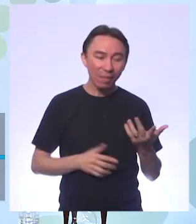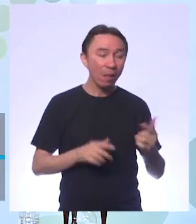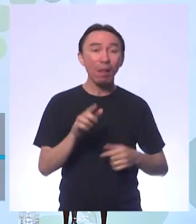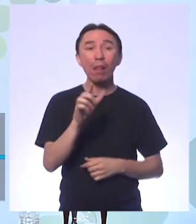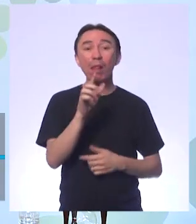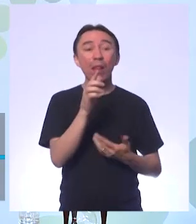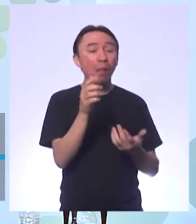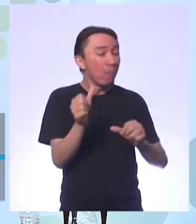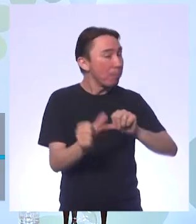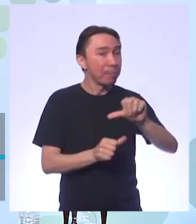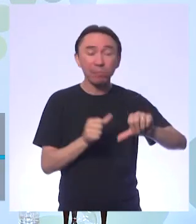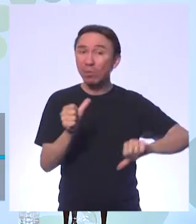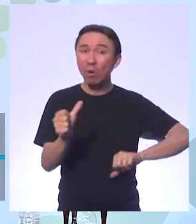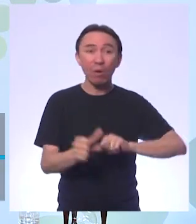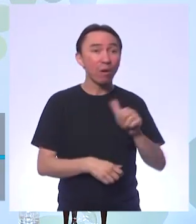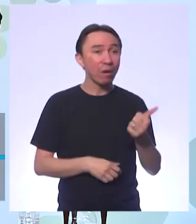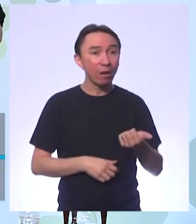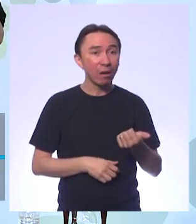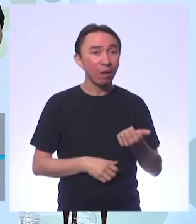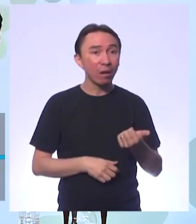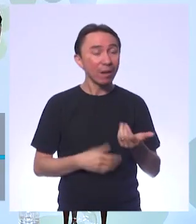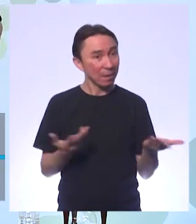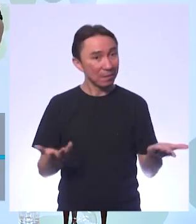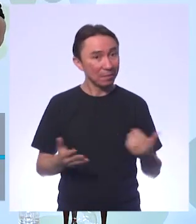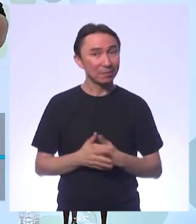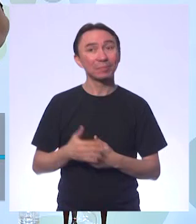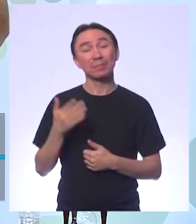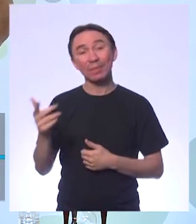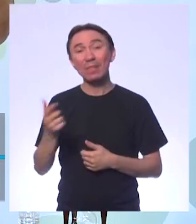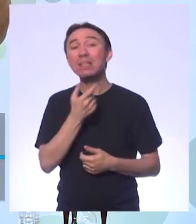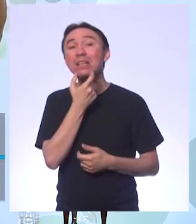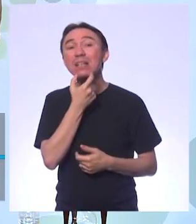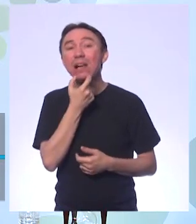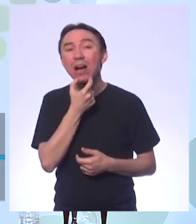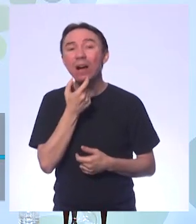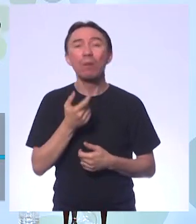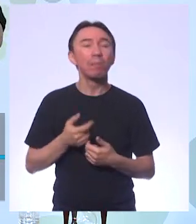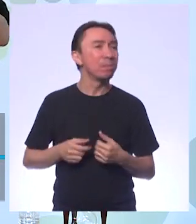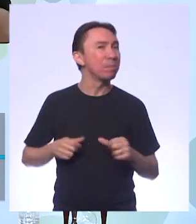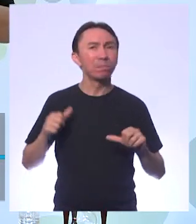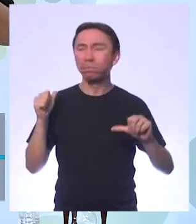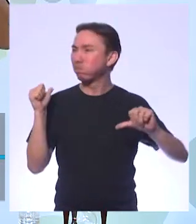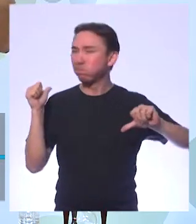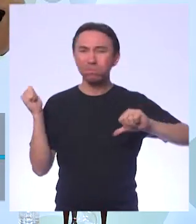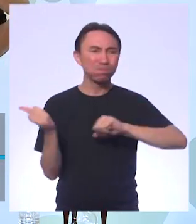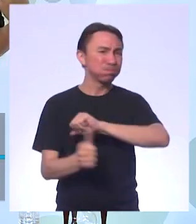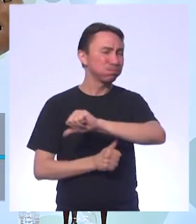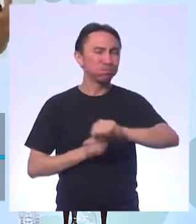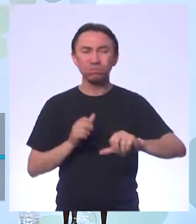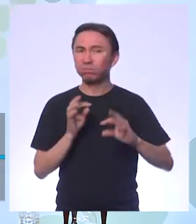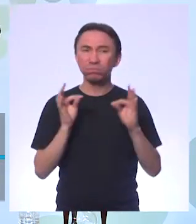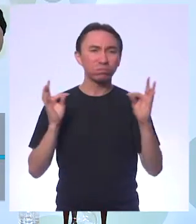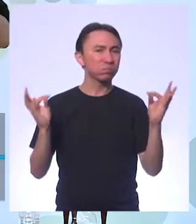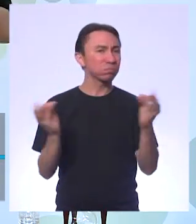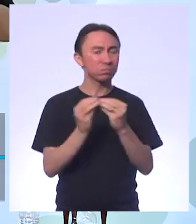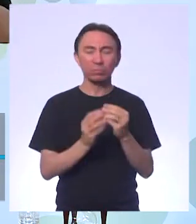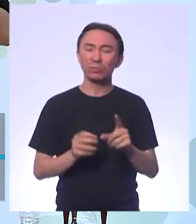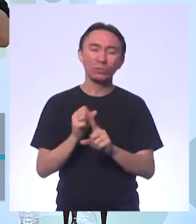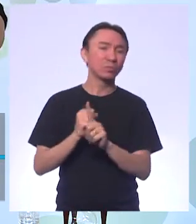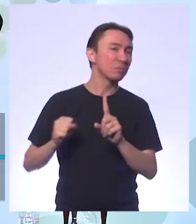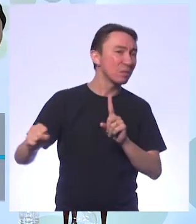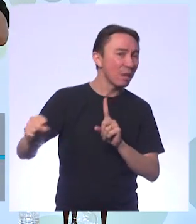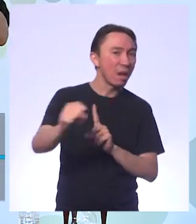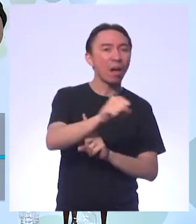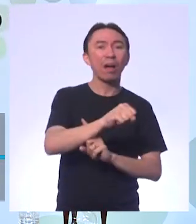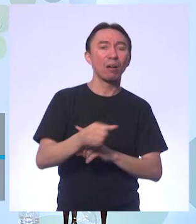na Inglaterra. Logo, nós teremos uma mudança em tudo, na sociedade, nas relações sociais,